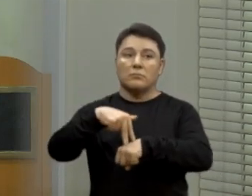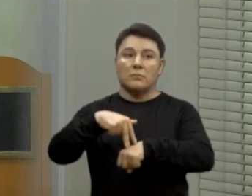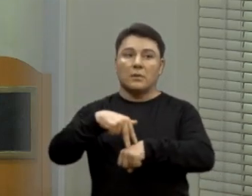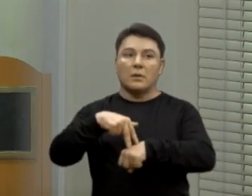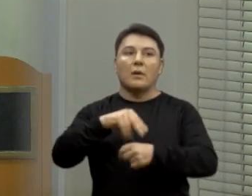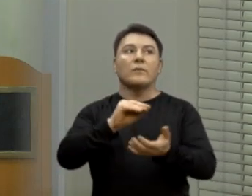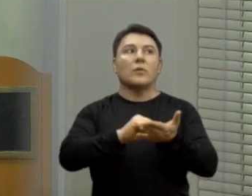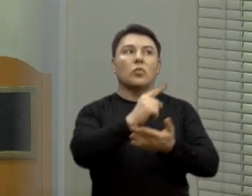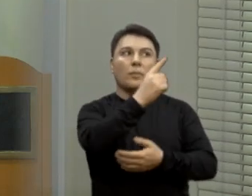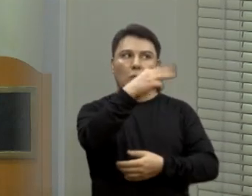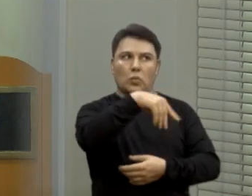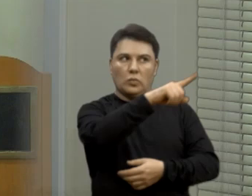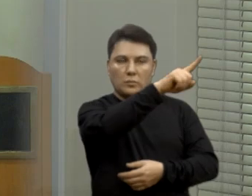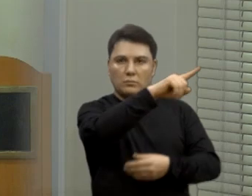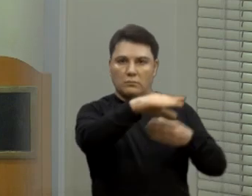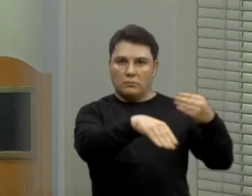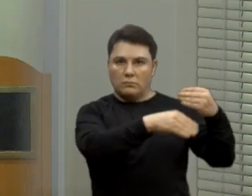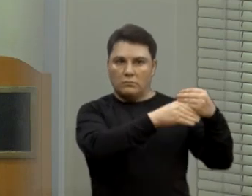minuto,